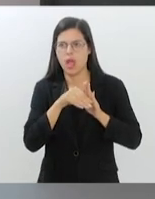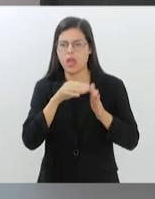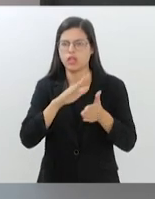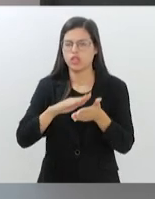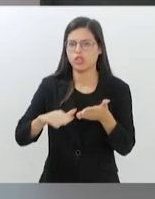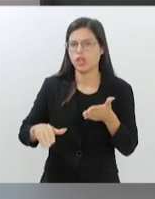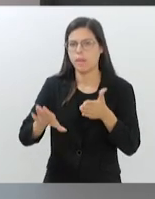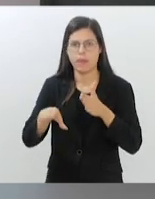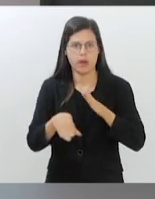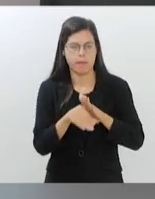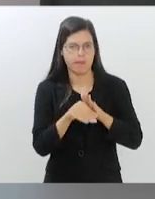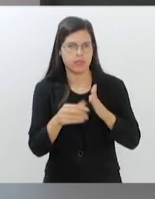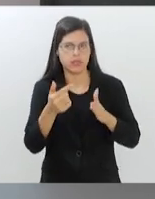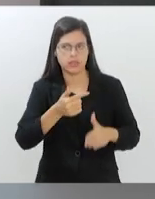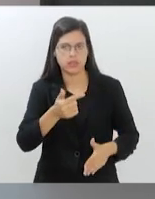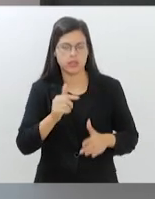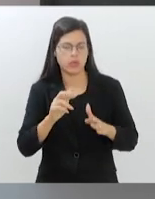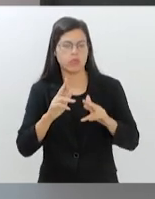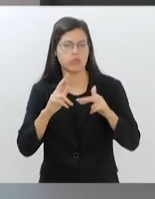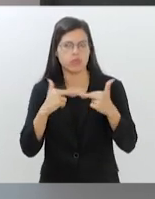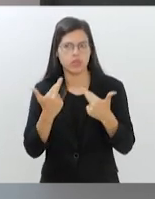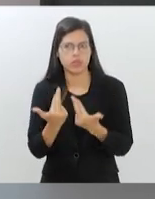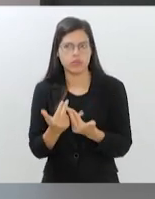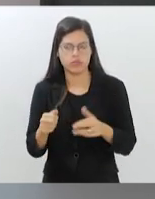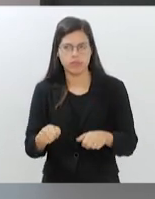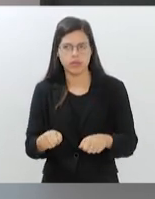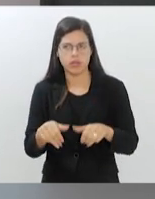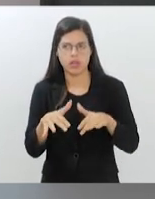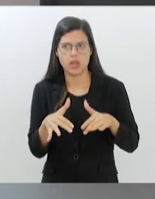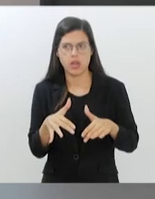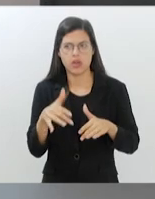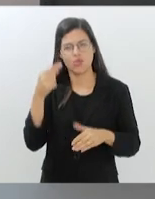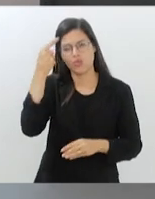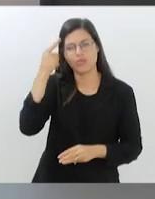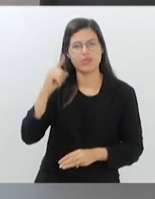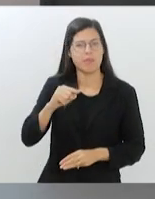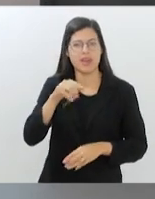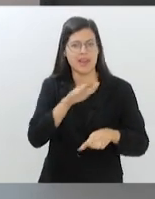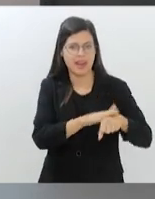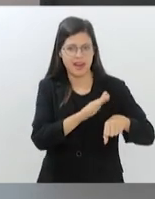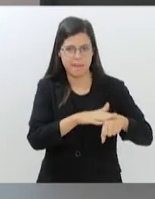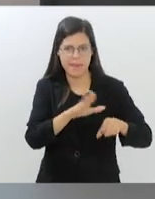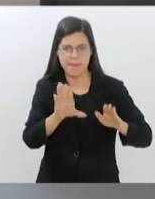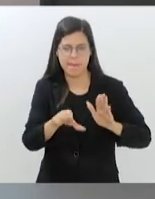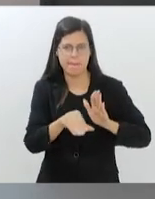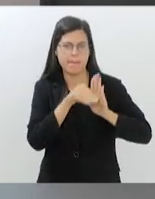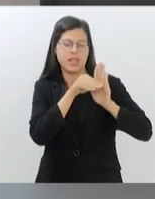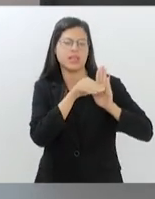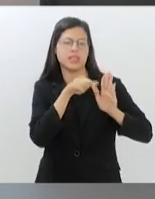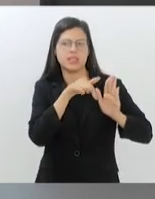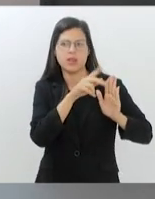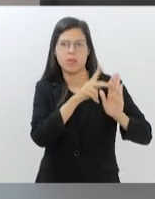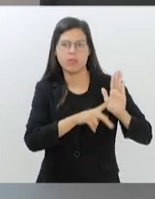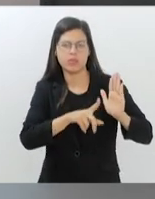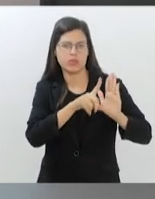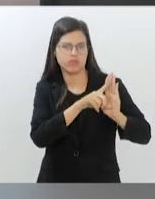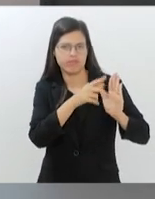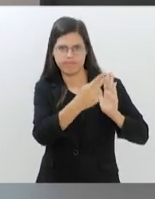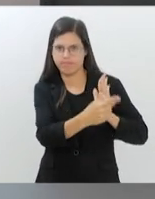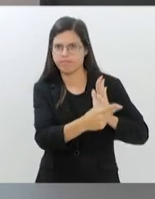em segunda sem saber que ele emendar o próprio projeto dele porque tem